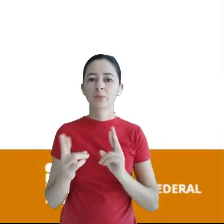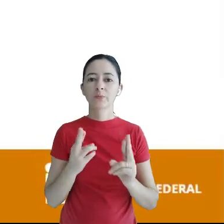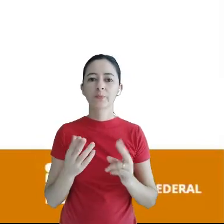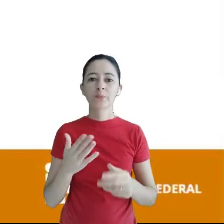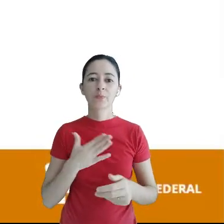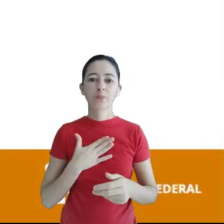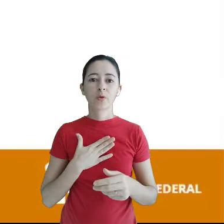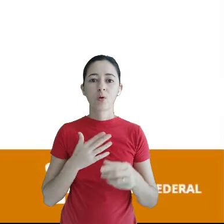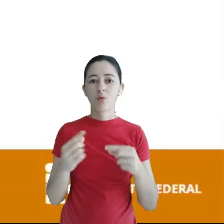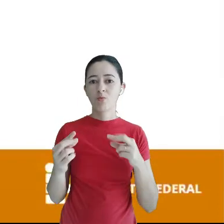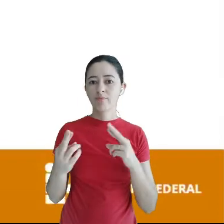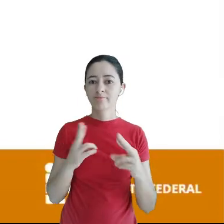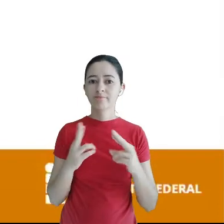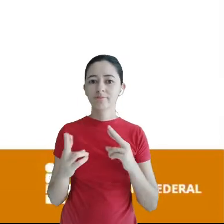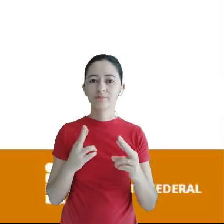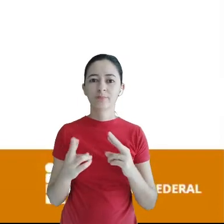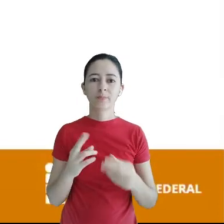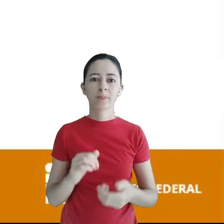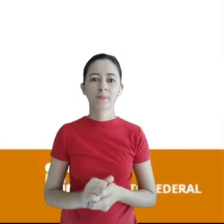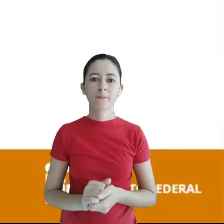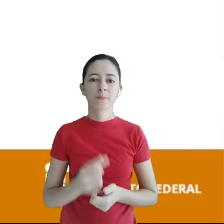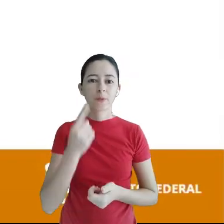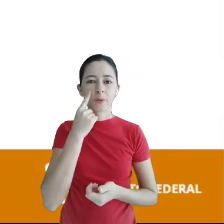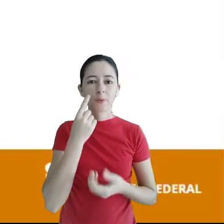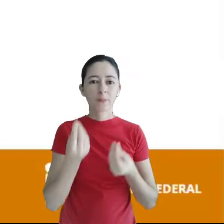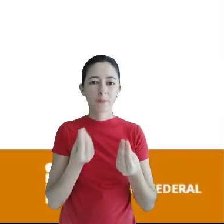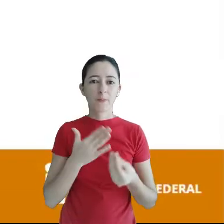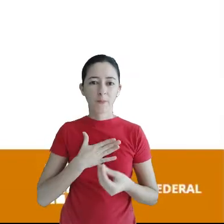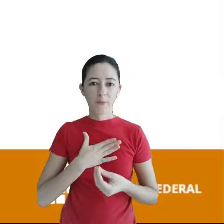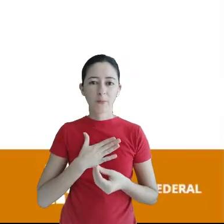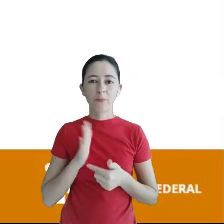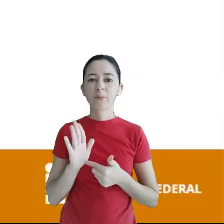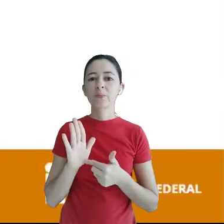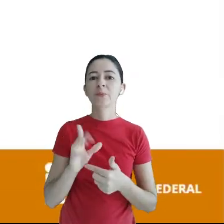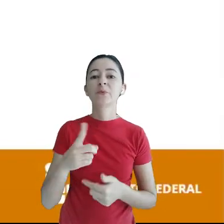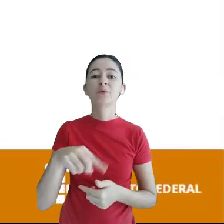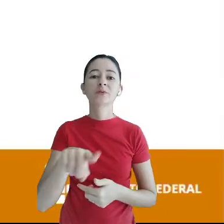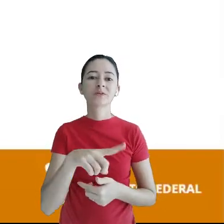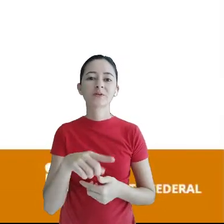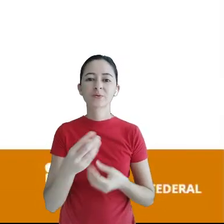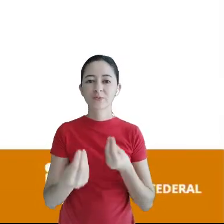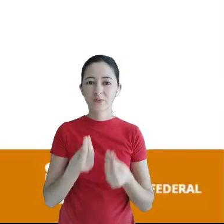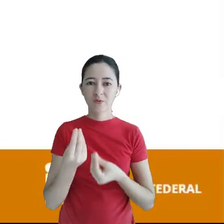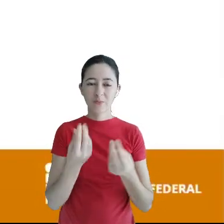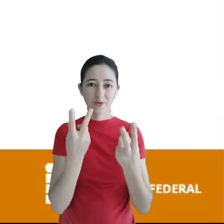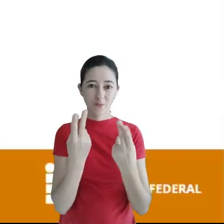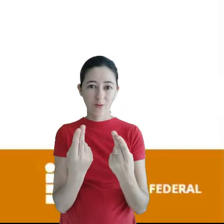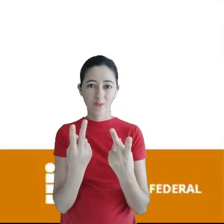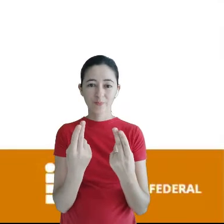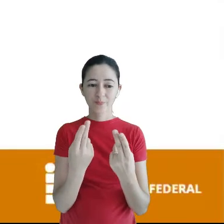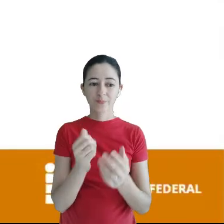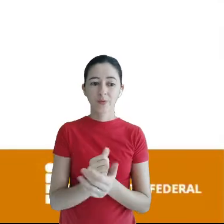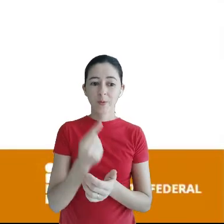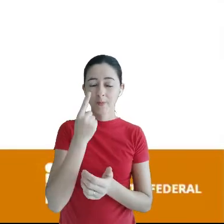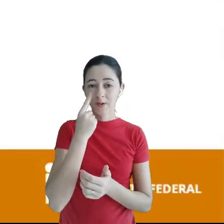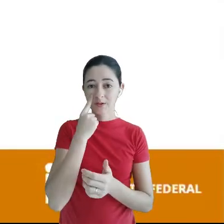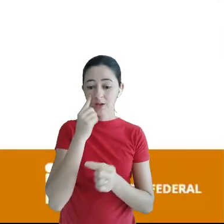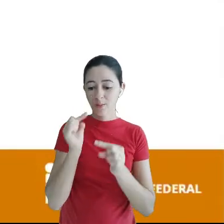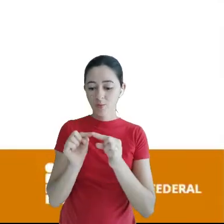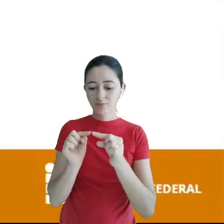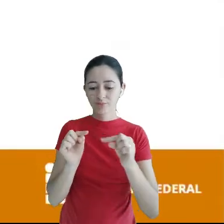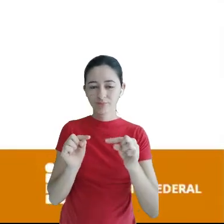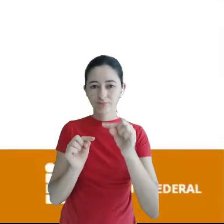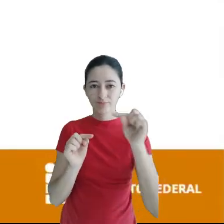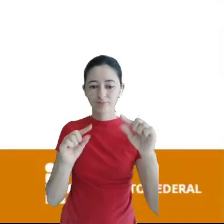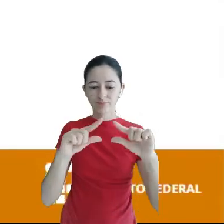seria o meu relacionamento. E aí? Como ficou de vocês? Ficou parecido? E esse núcleozinho aqui, ó... Tem que ficar